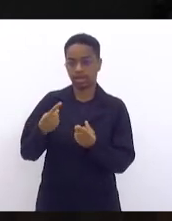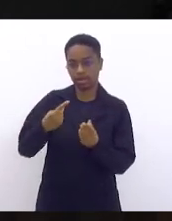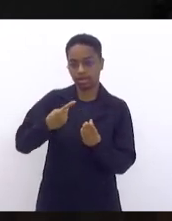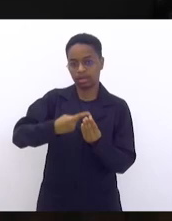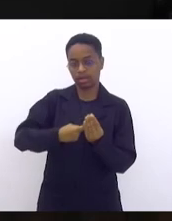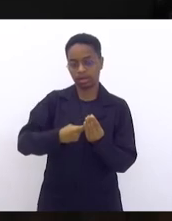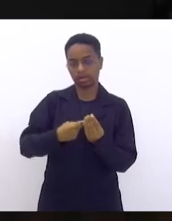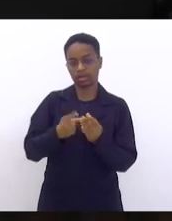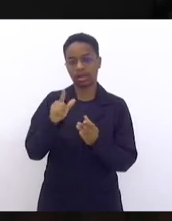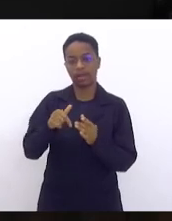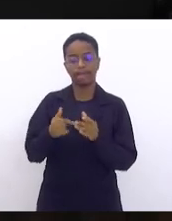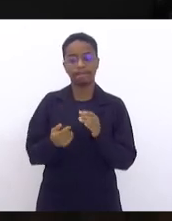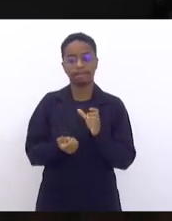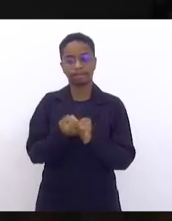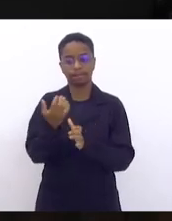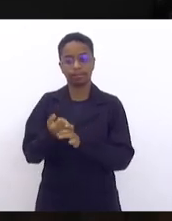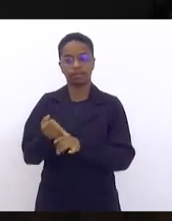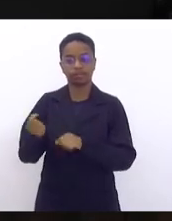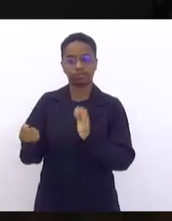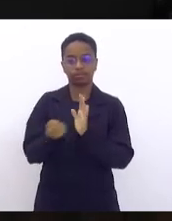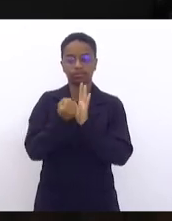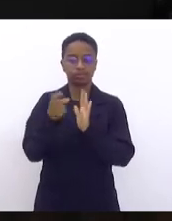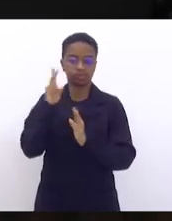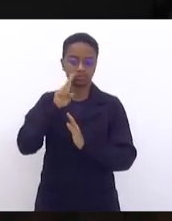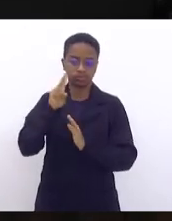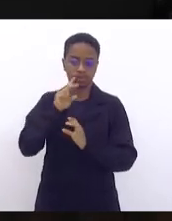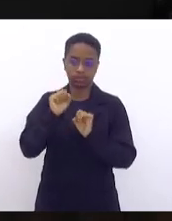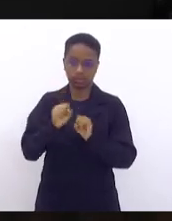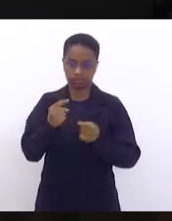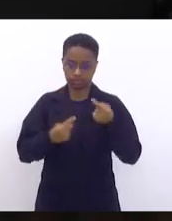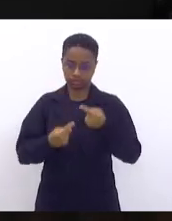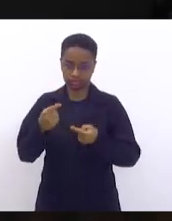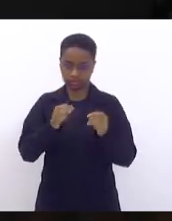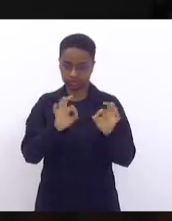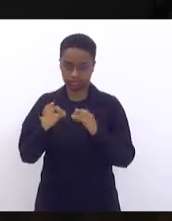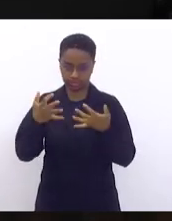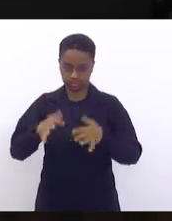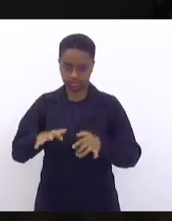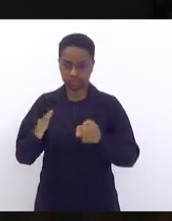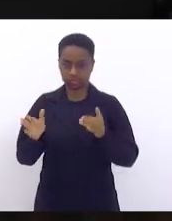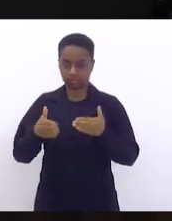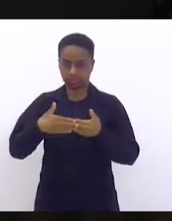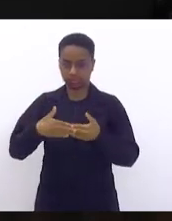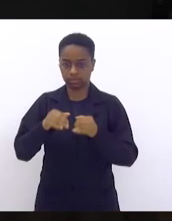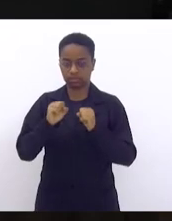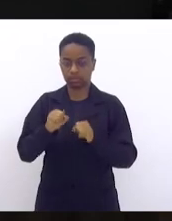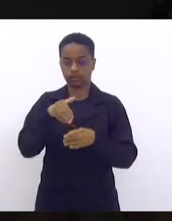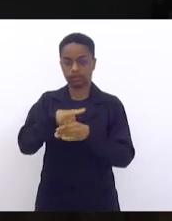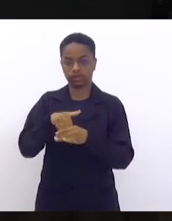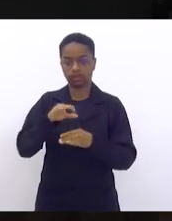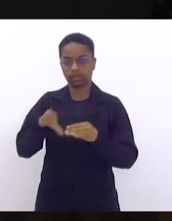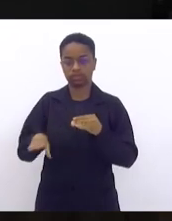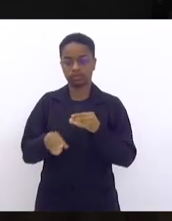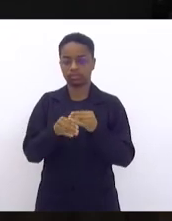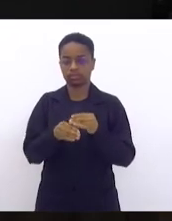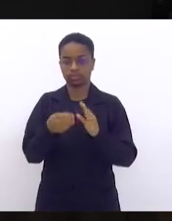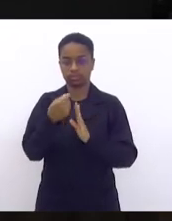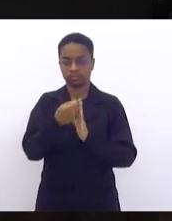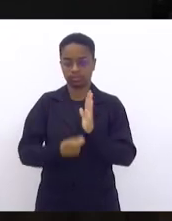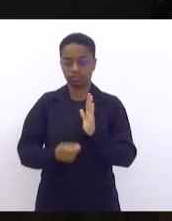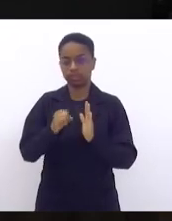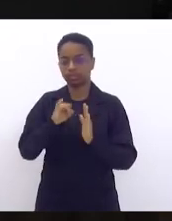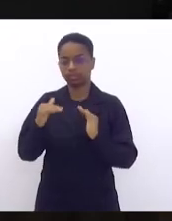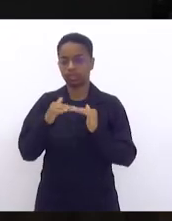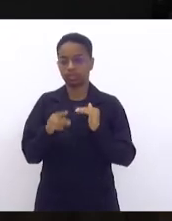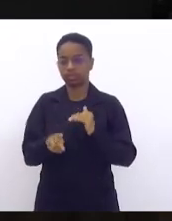do Estado do Rio de Janeiro. Em discussão, não havendo quem queira discutir, encerrada a discussão. Em votação, emenda de redação. Senhores